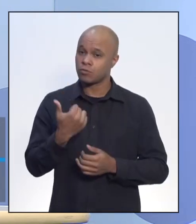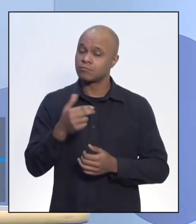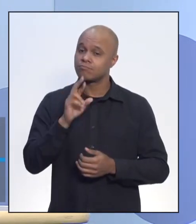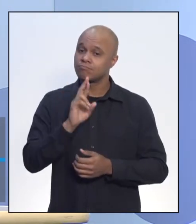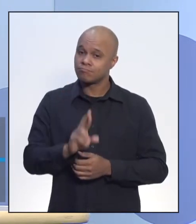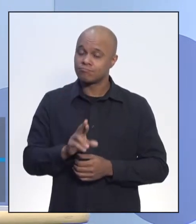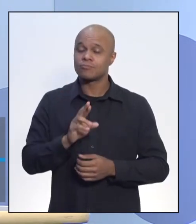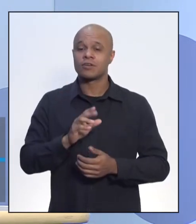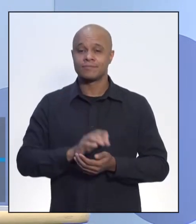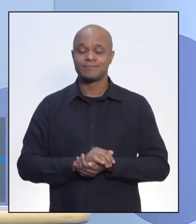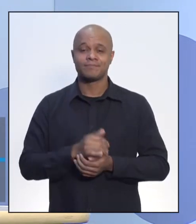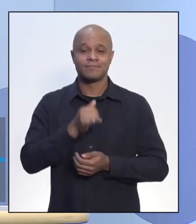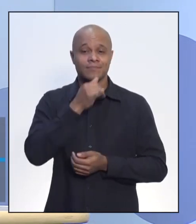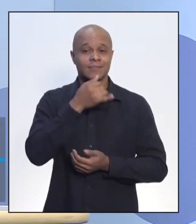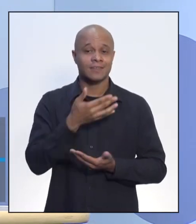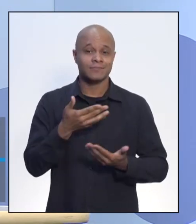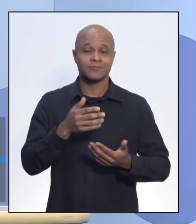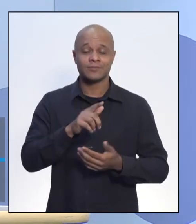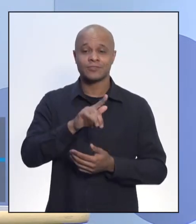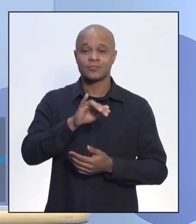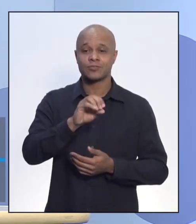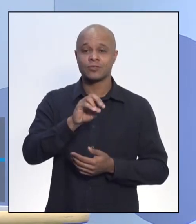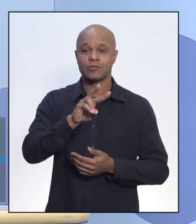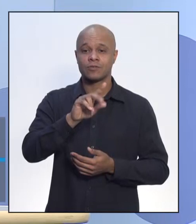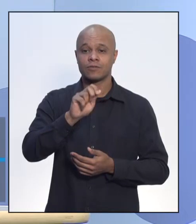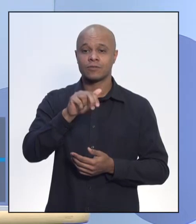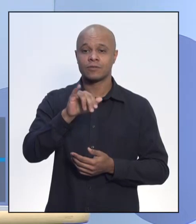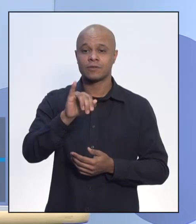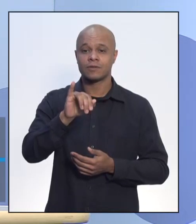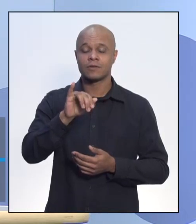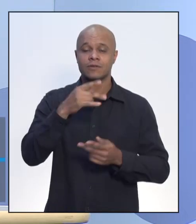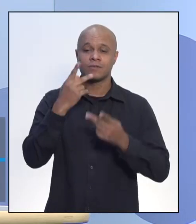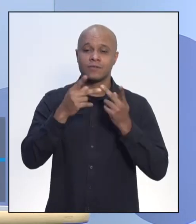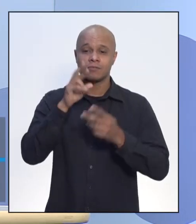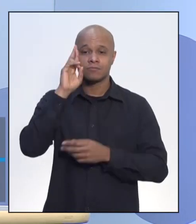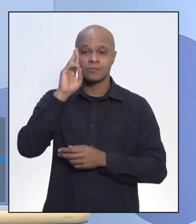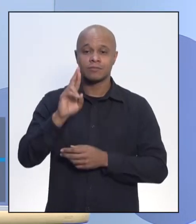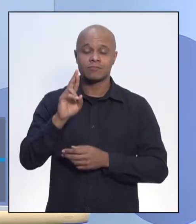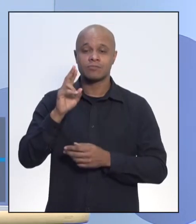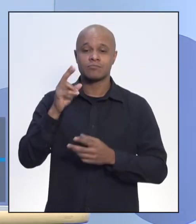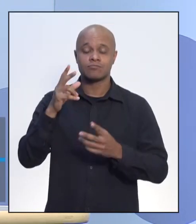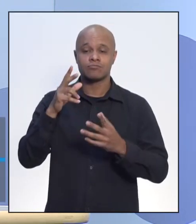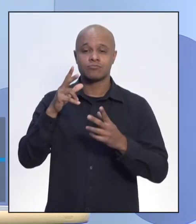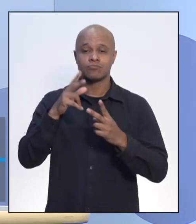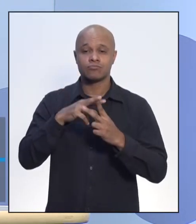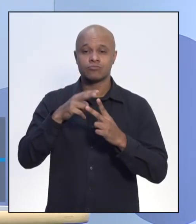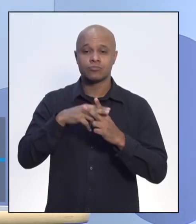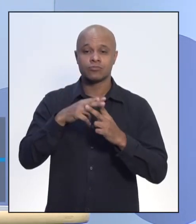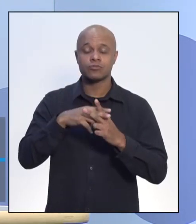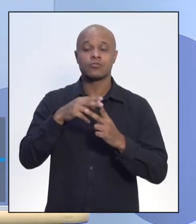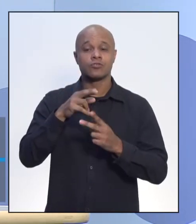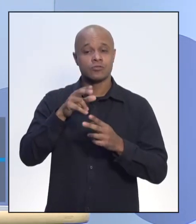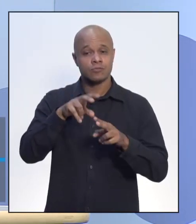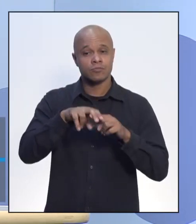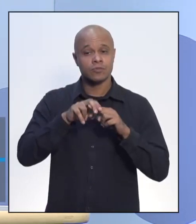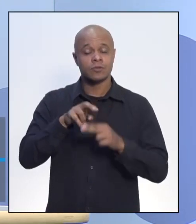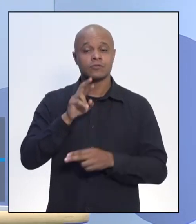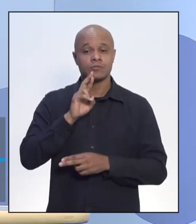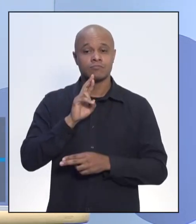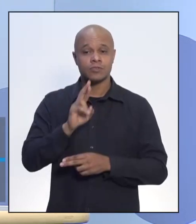Então, por exemplo, o Giovanni, ele disse que razões aí desses conflitos são religião